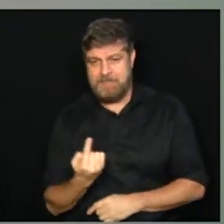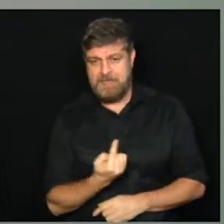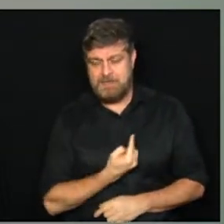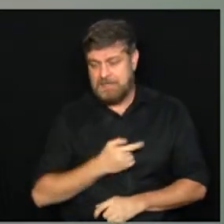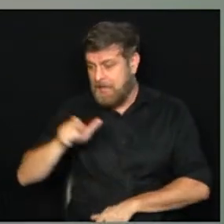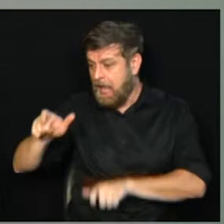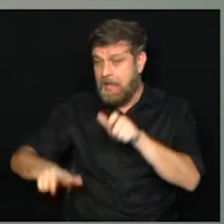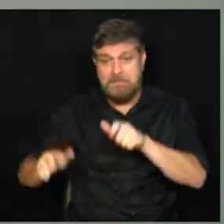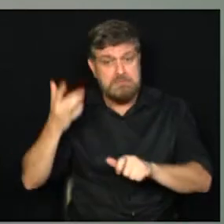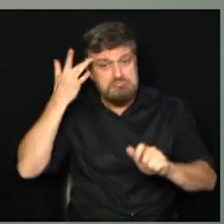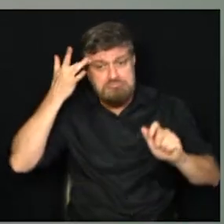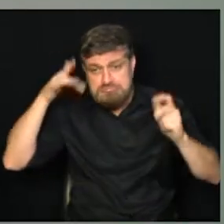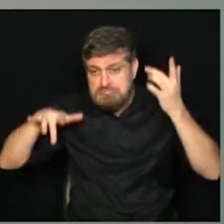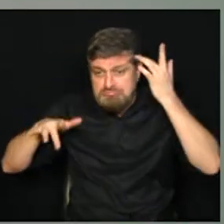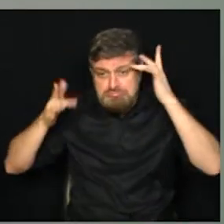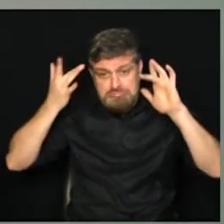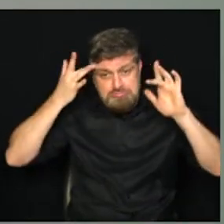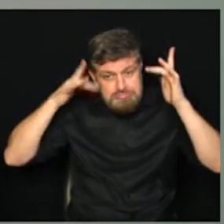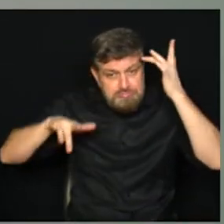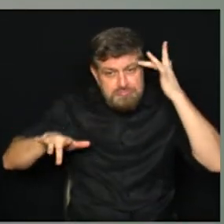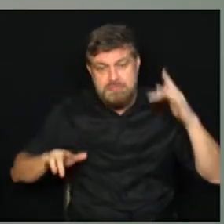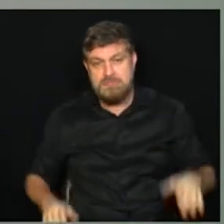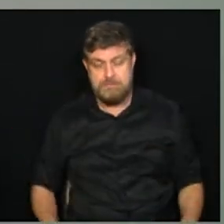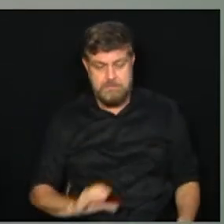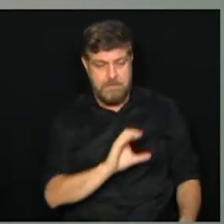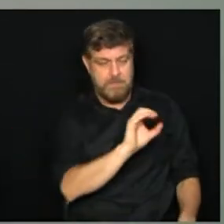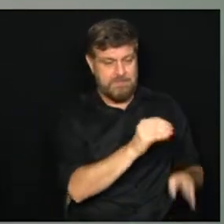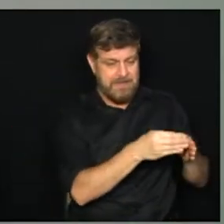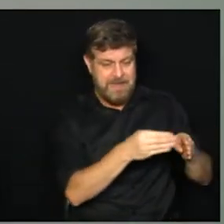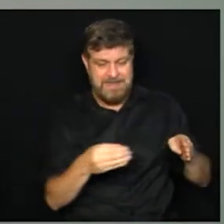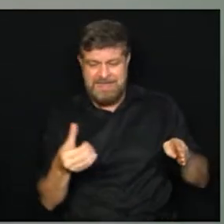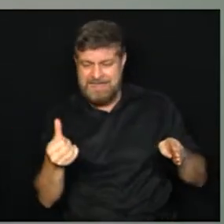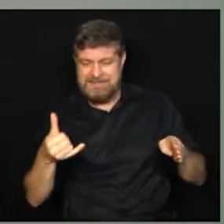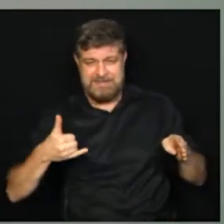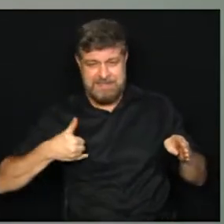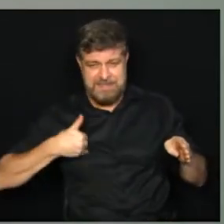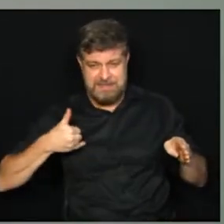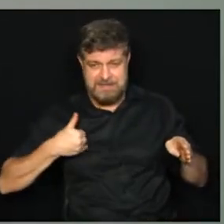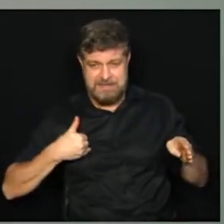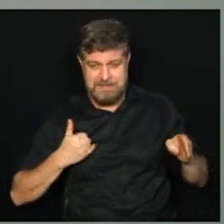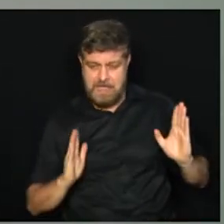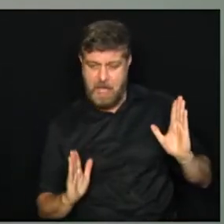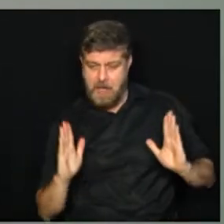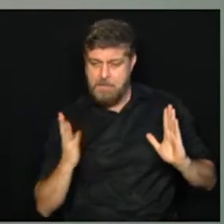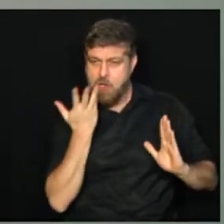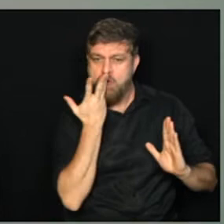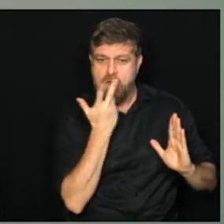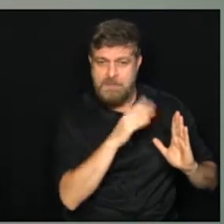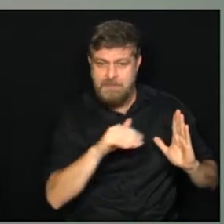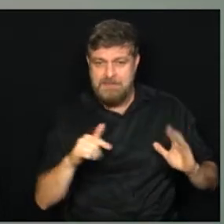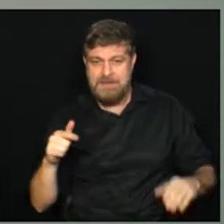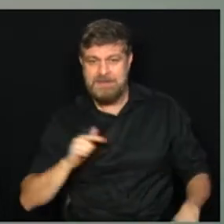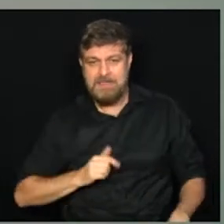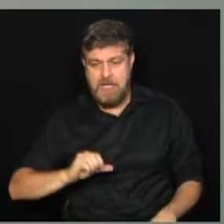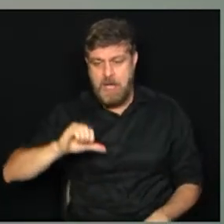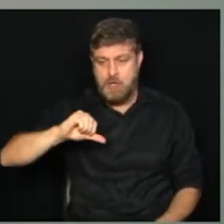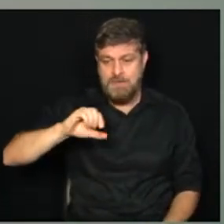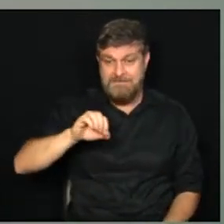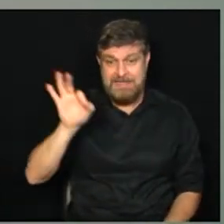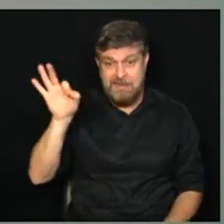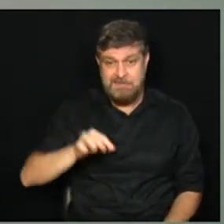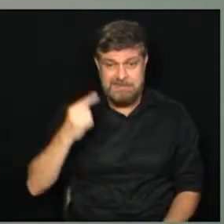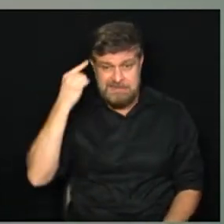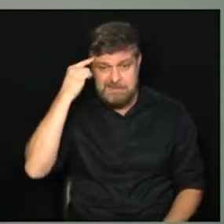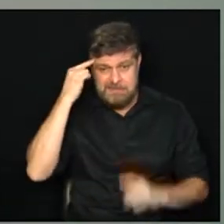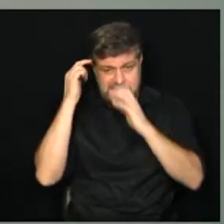vida das pessoas. De 0 a 6 anos, que é considerada a primeira infância, é onde é desenvolvido 90% do cérebro.